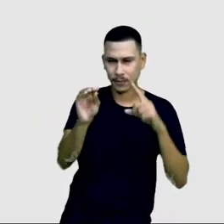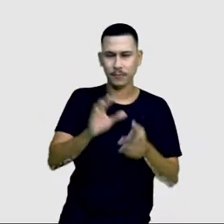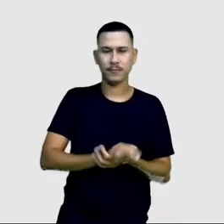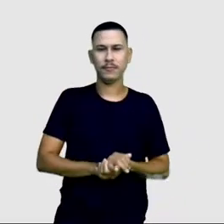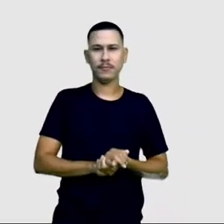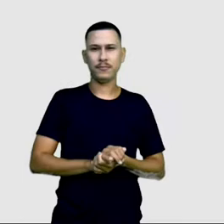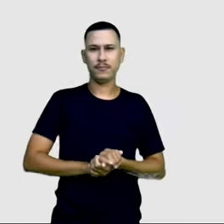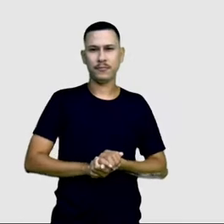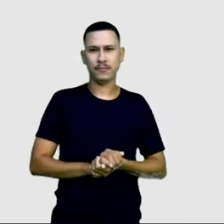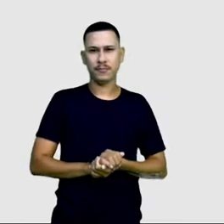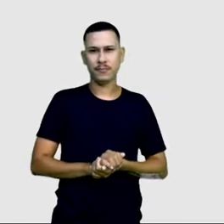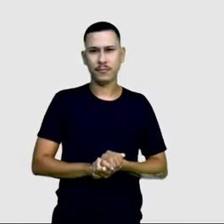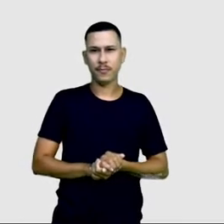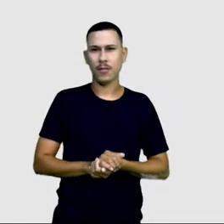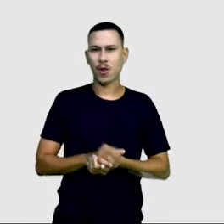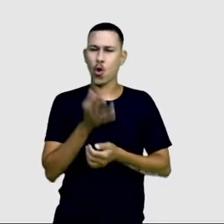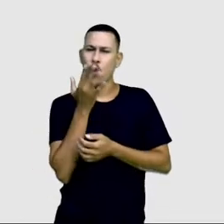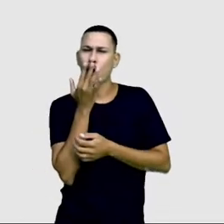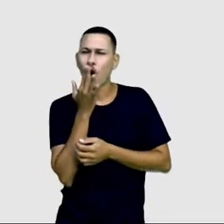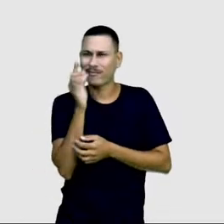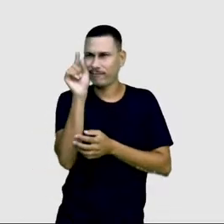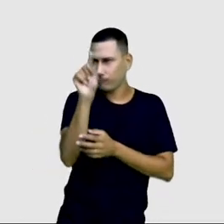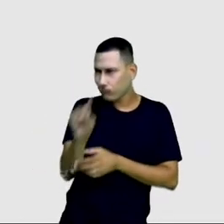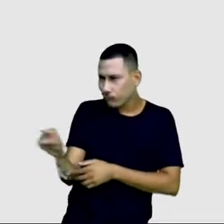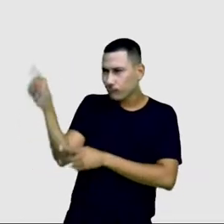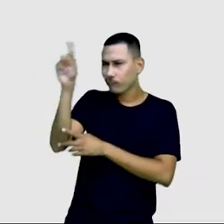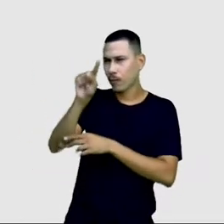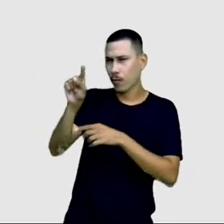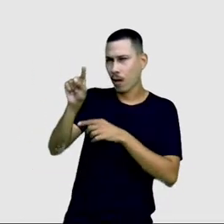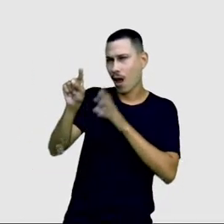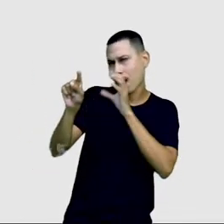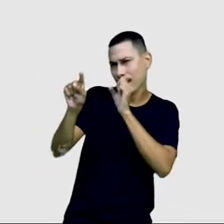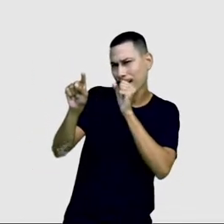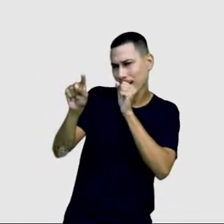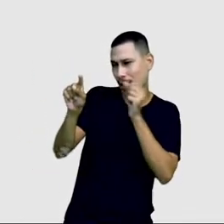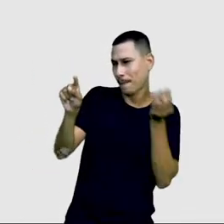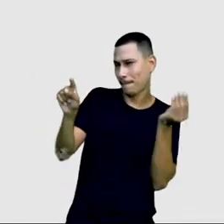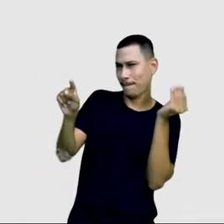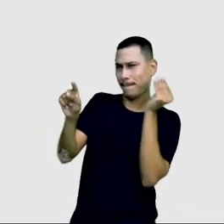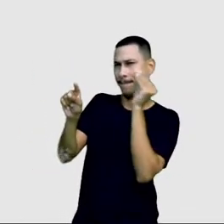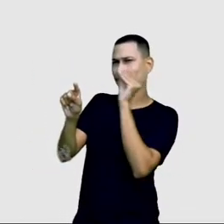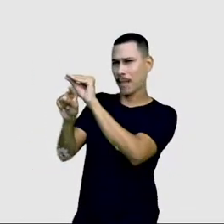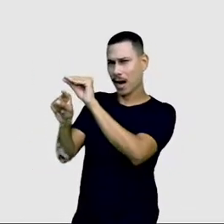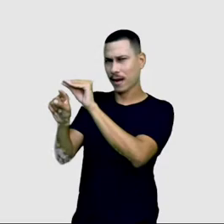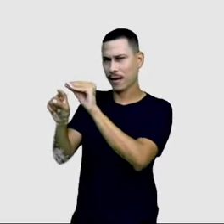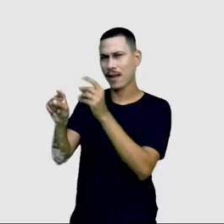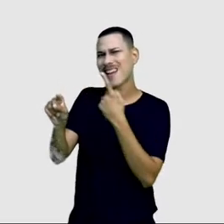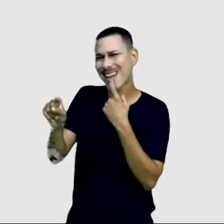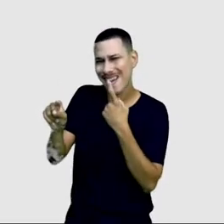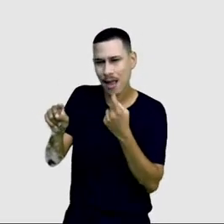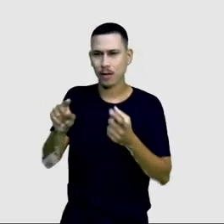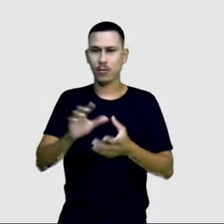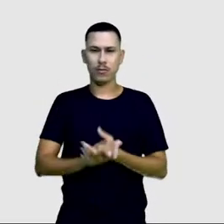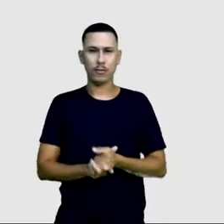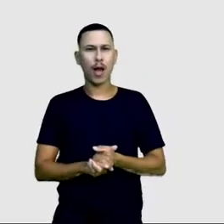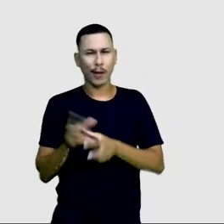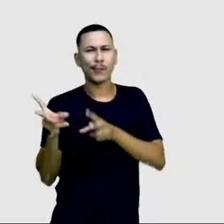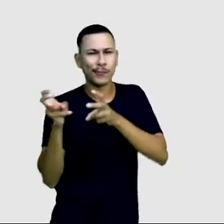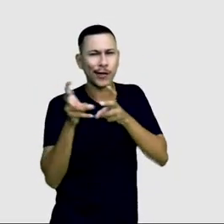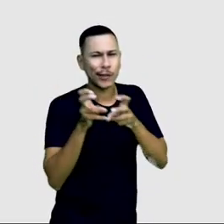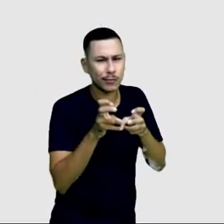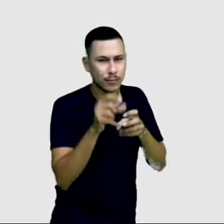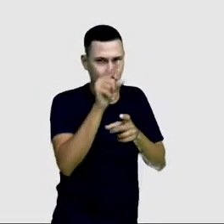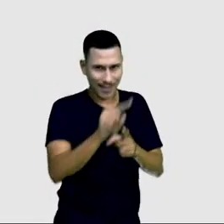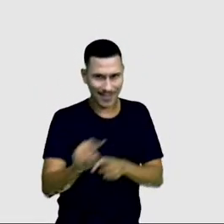onde eu tinha a cor laranja como borda, eu preenchi na cor vermelha. Então,